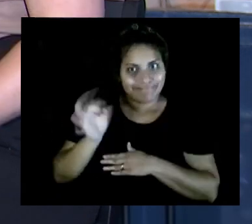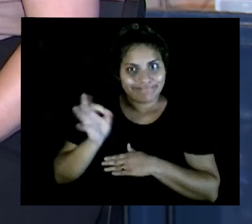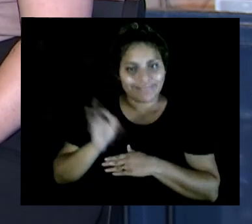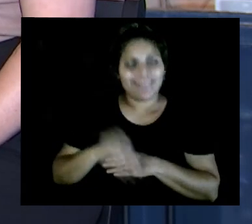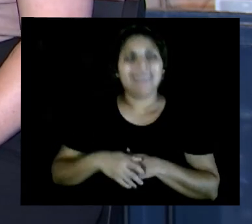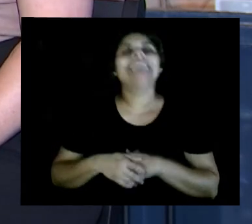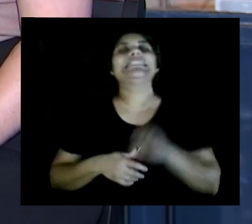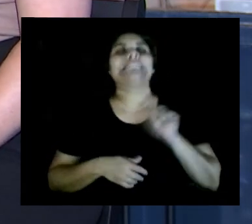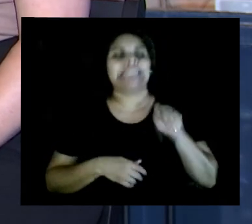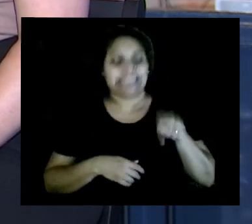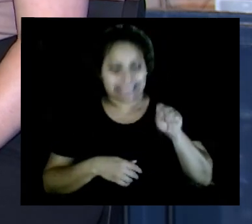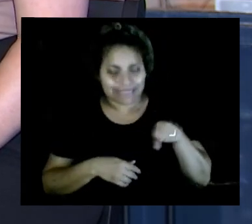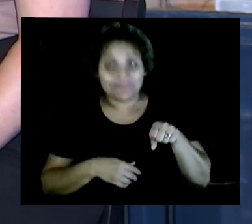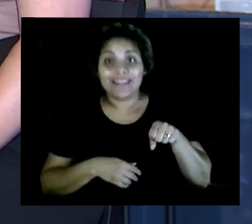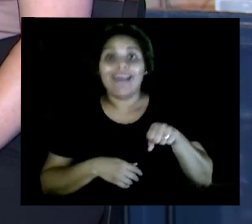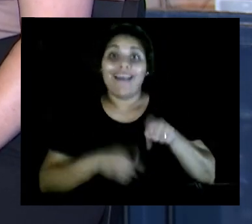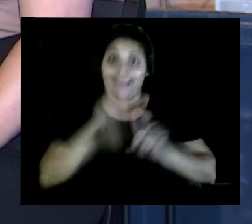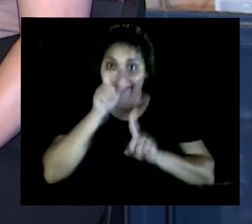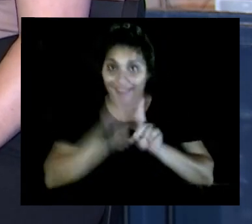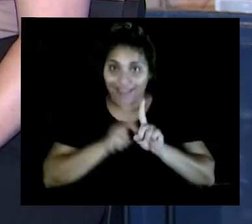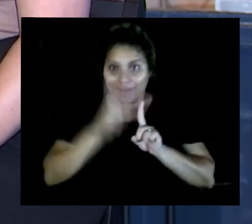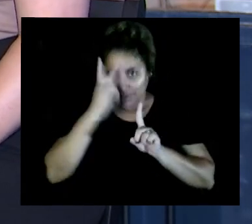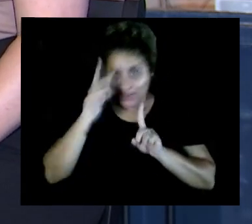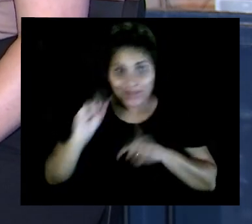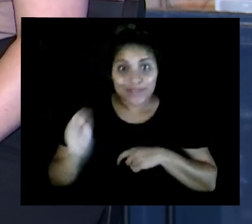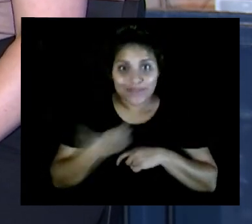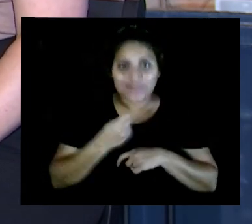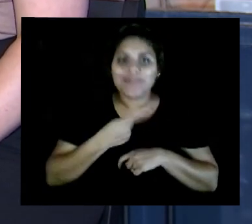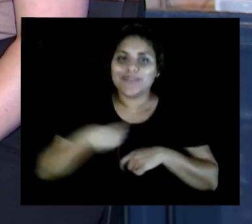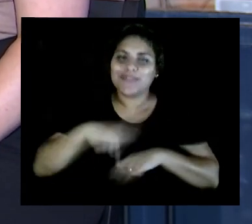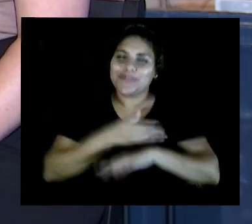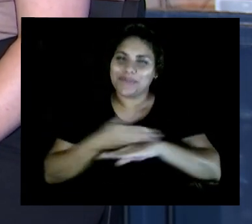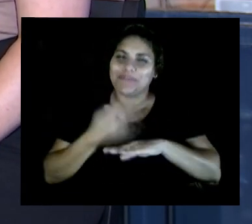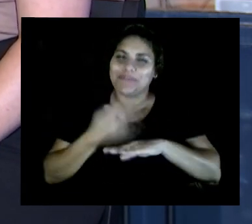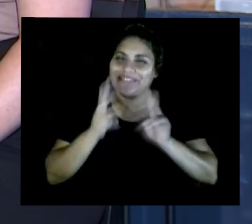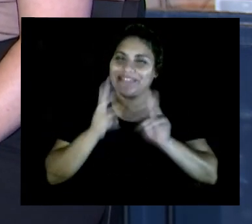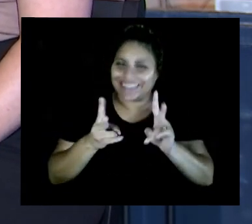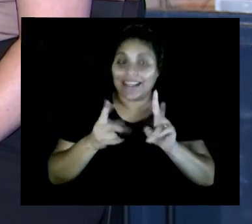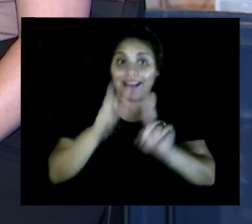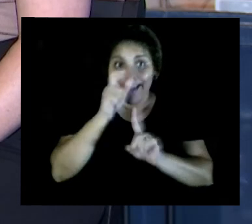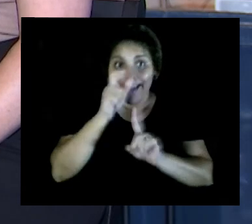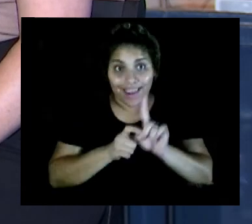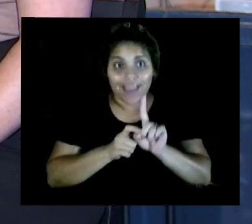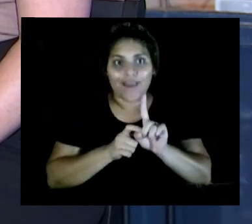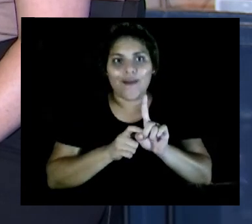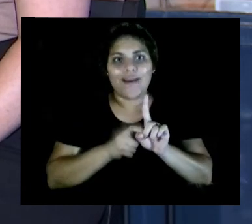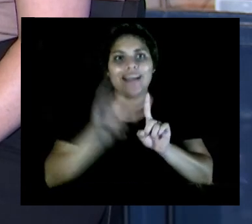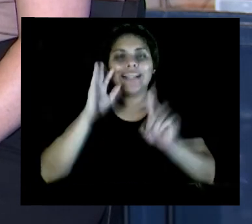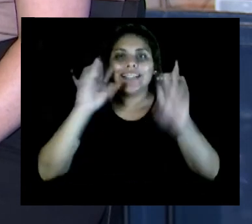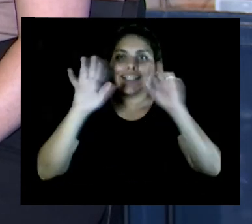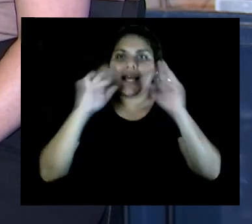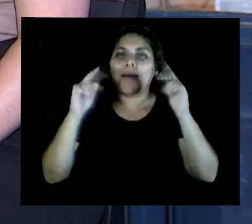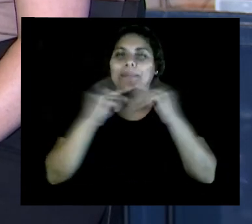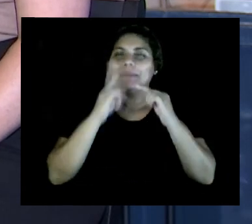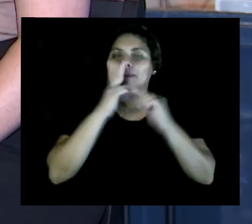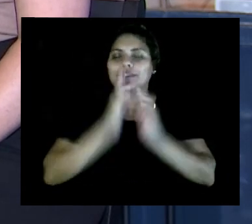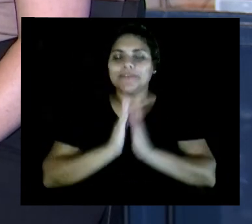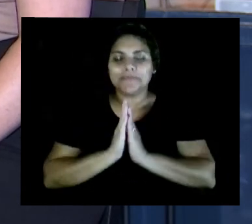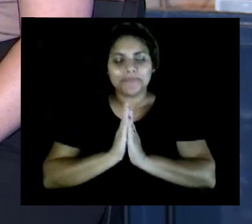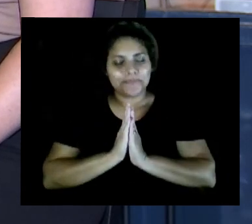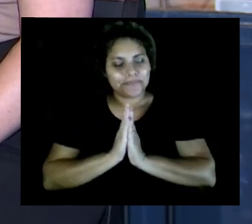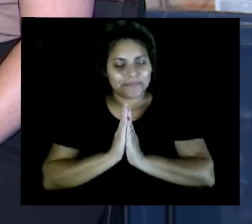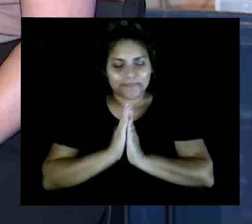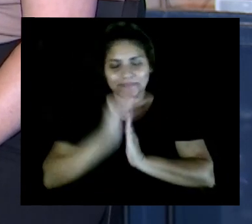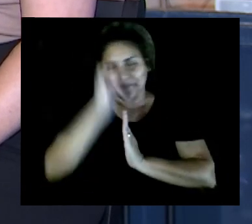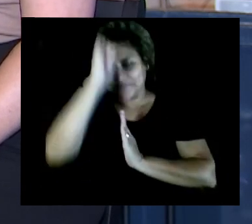cervejeiro? Exatamente. O mestre cervejeiro ou cervejeiro, como muita gente costuma classificar, né? Mestre cervejeiro tem muita ideia dos monges,